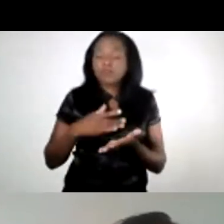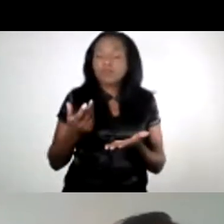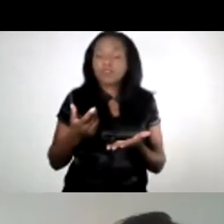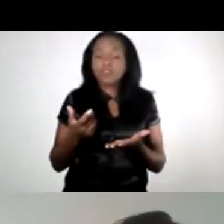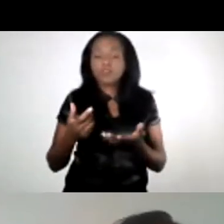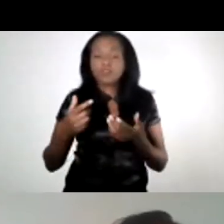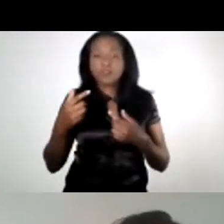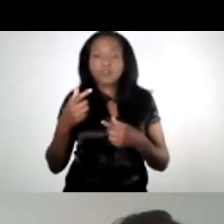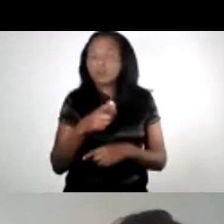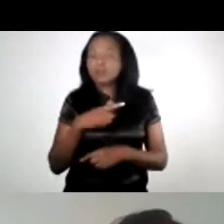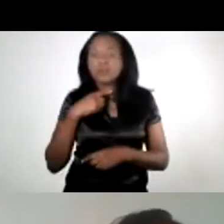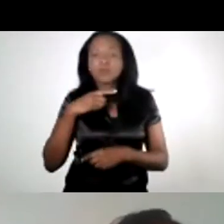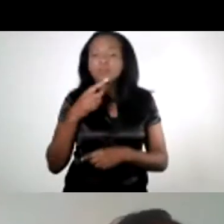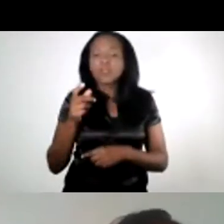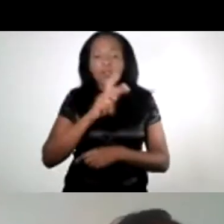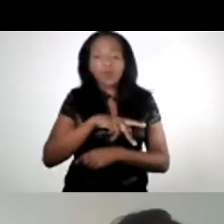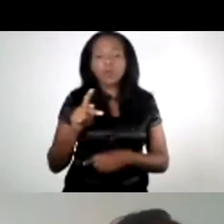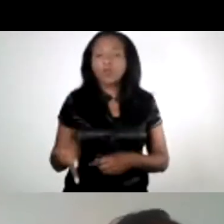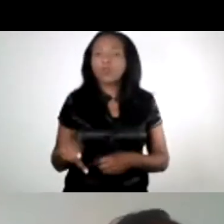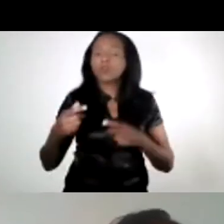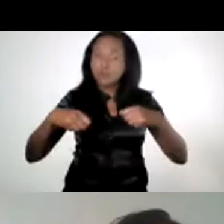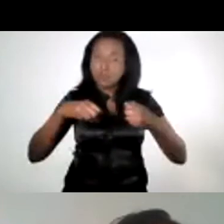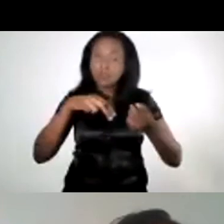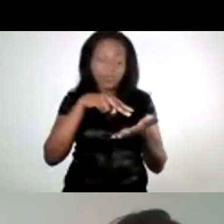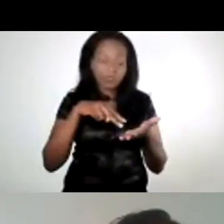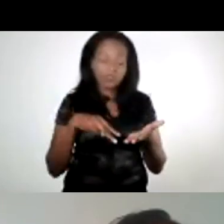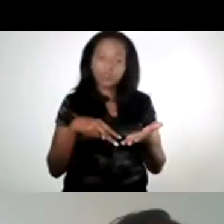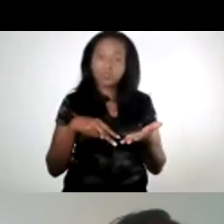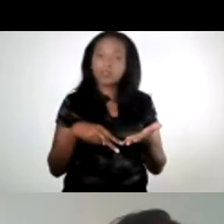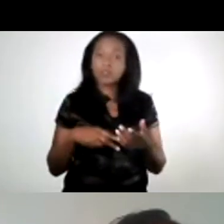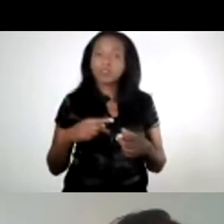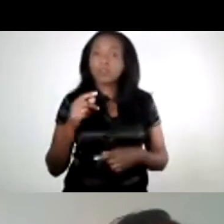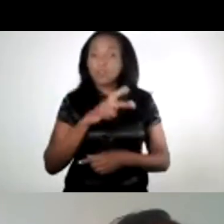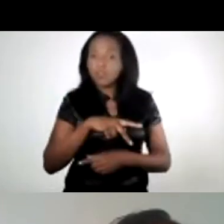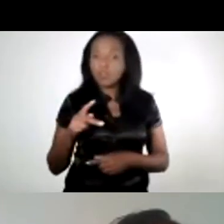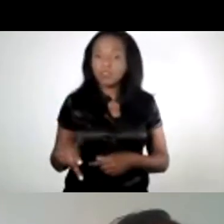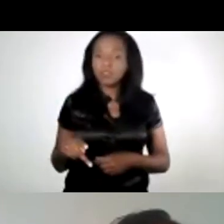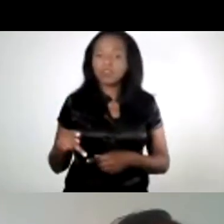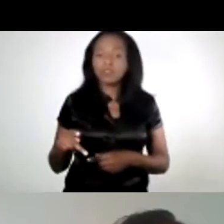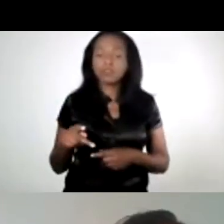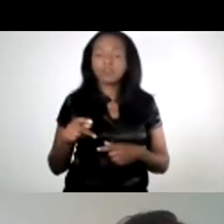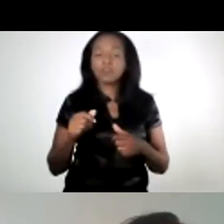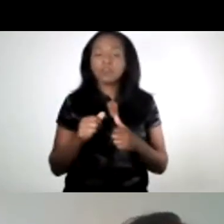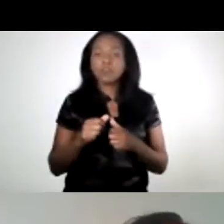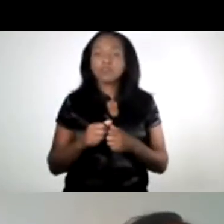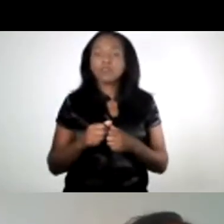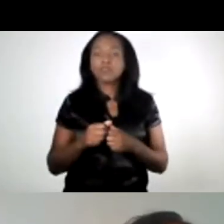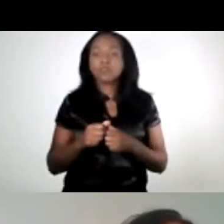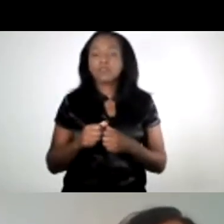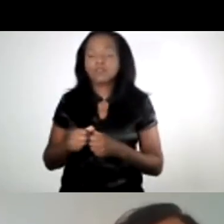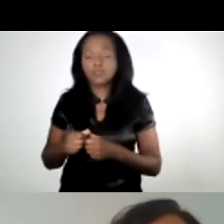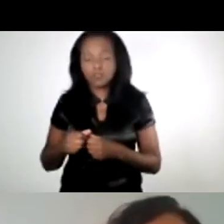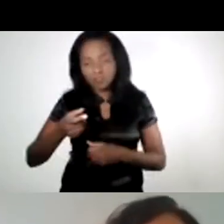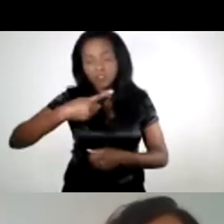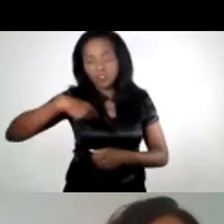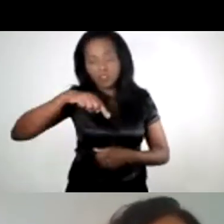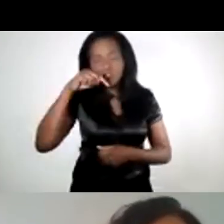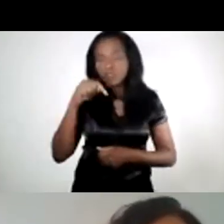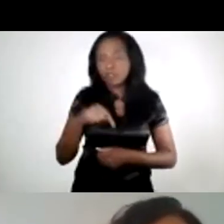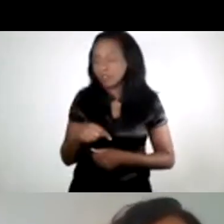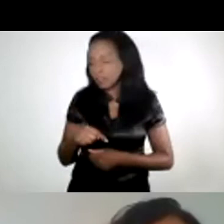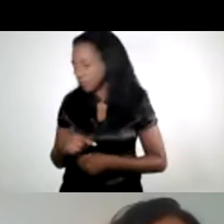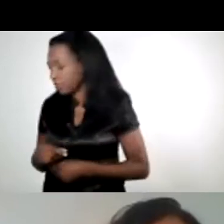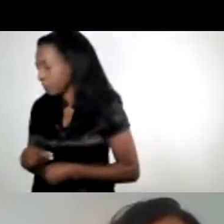formar, né? Que o professor precisa ler, né? Então, o professor... então, a gente está aqui com